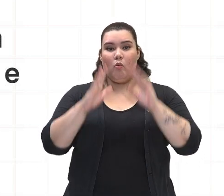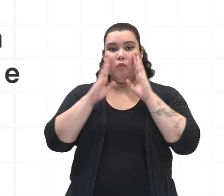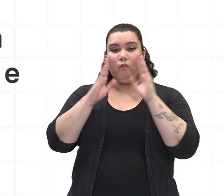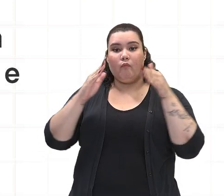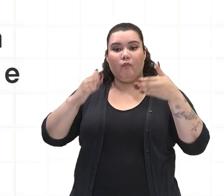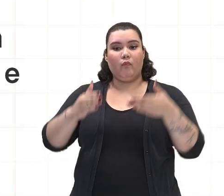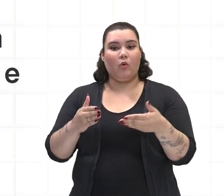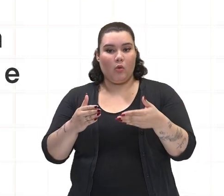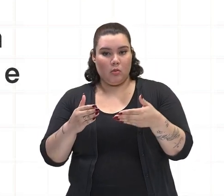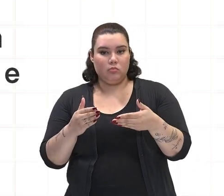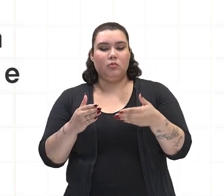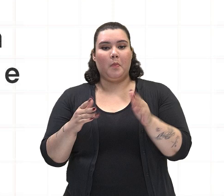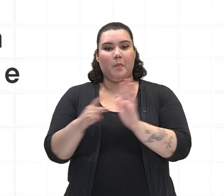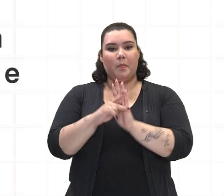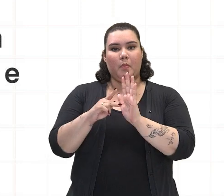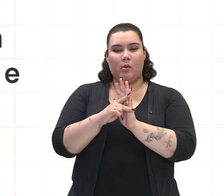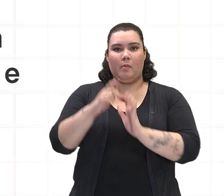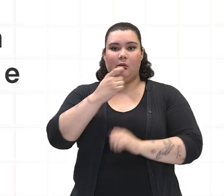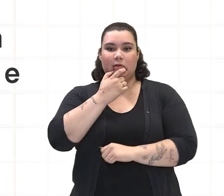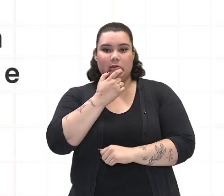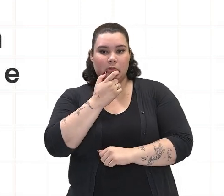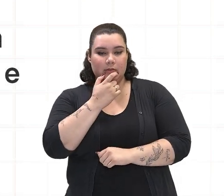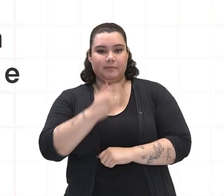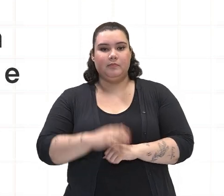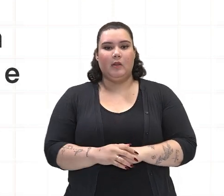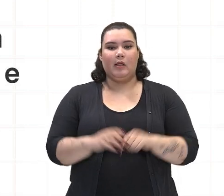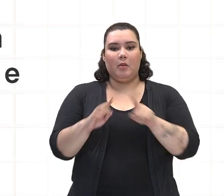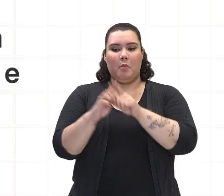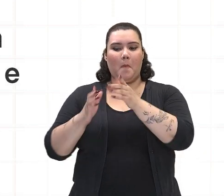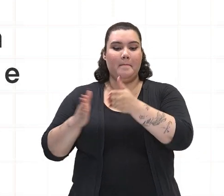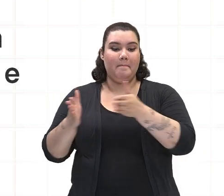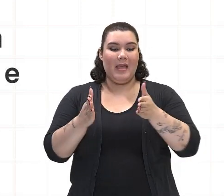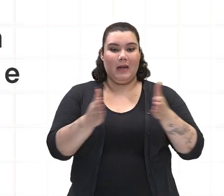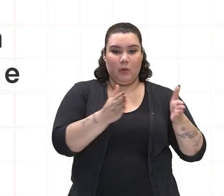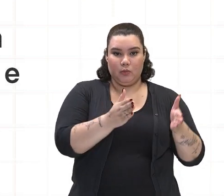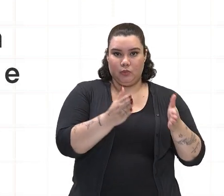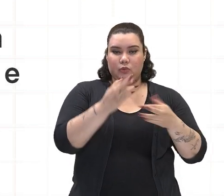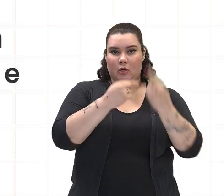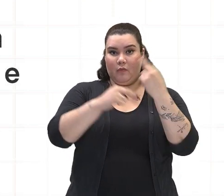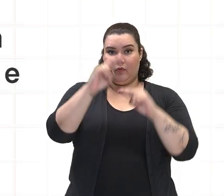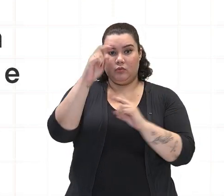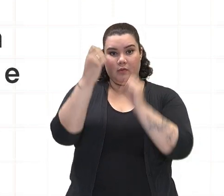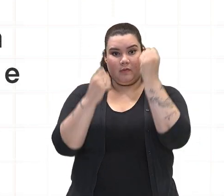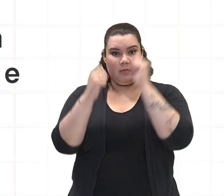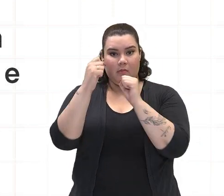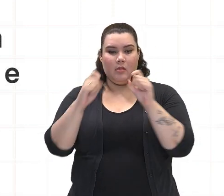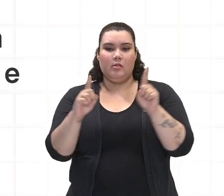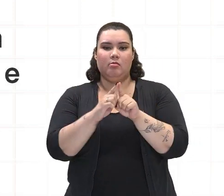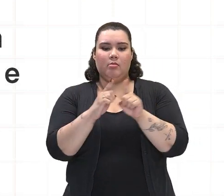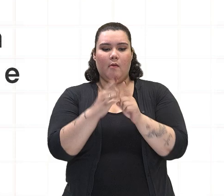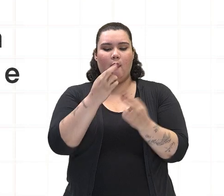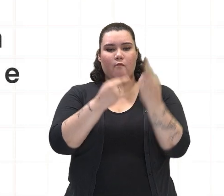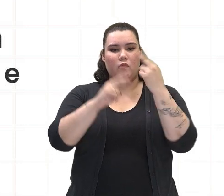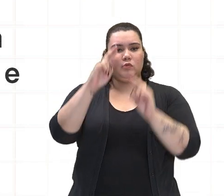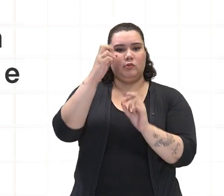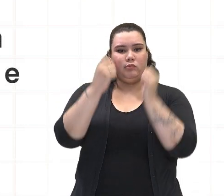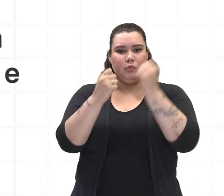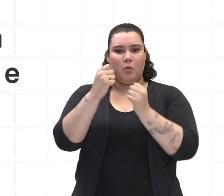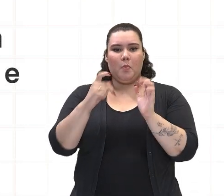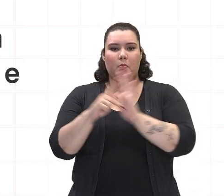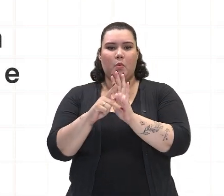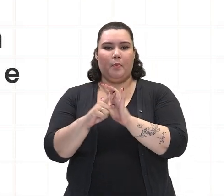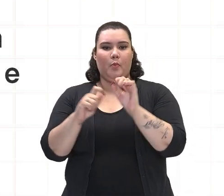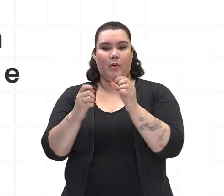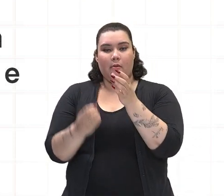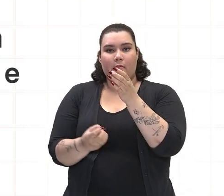seguinte: o pioneirismo inglês, as fases da Revolução Industrial e Revolução Industrial e seus impactos